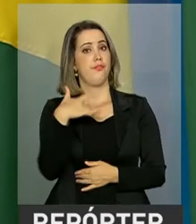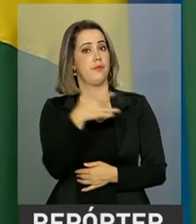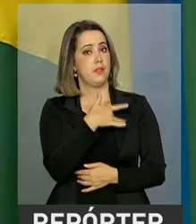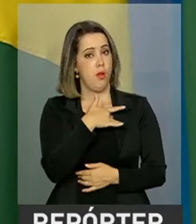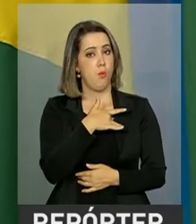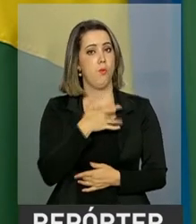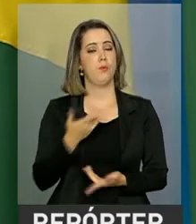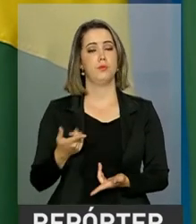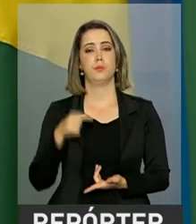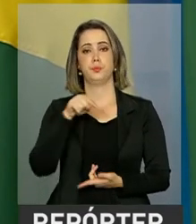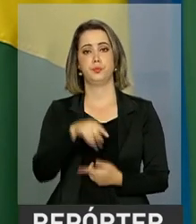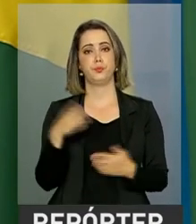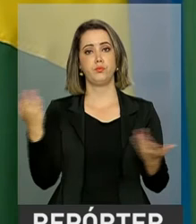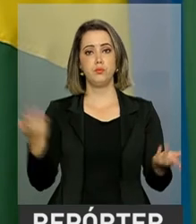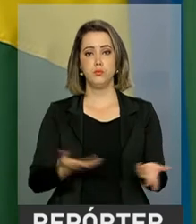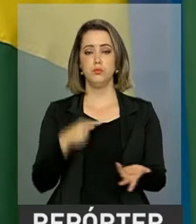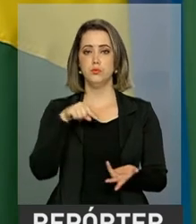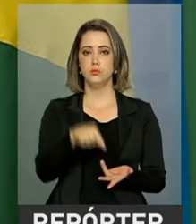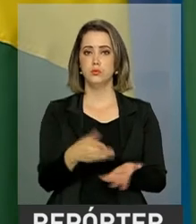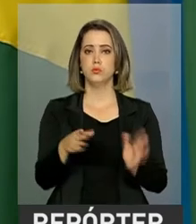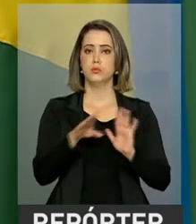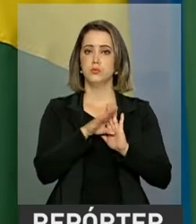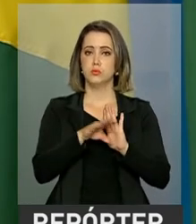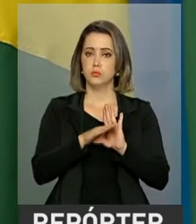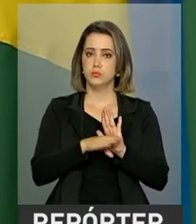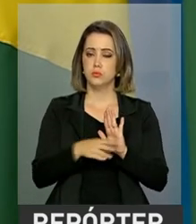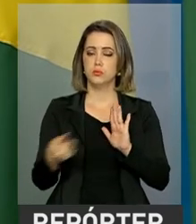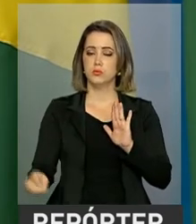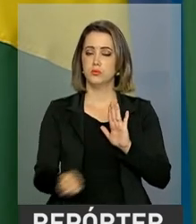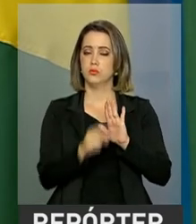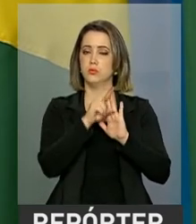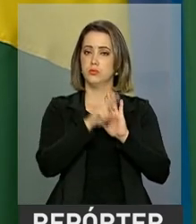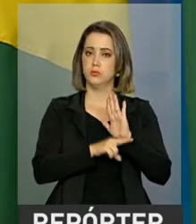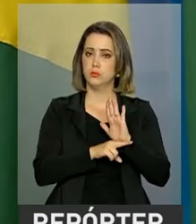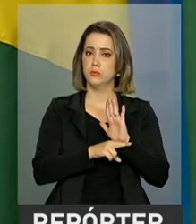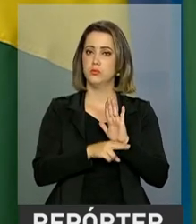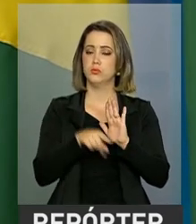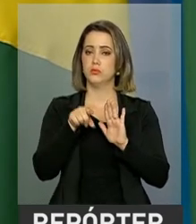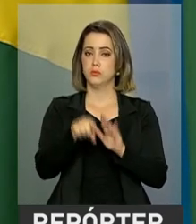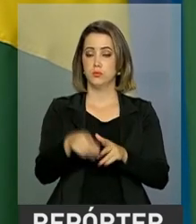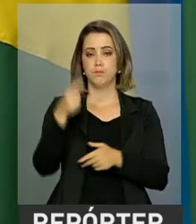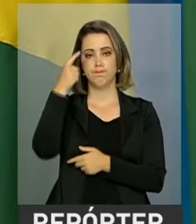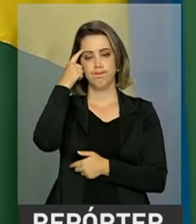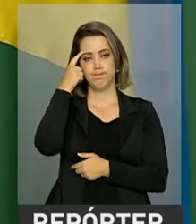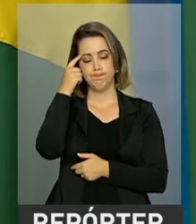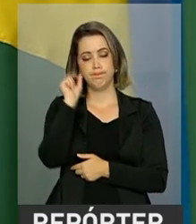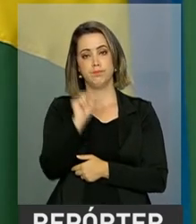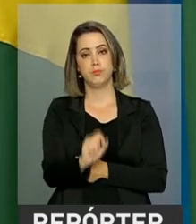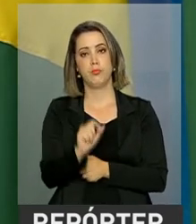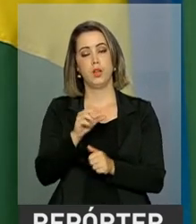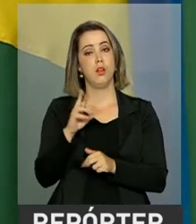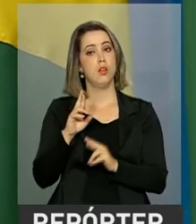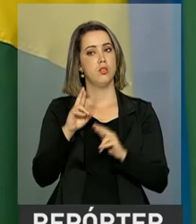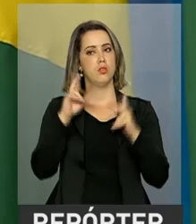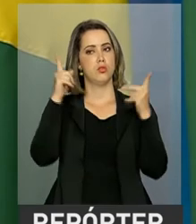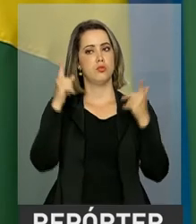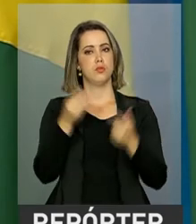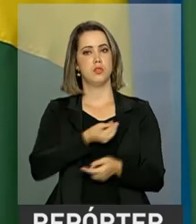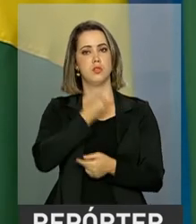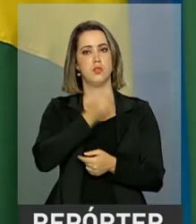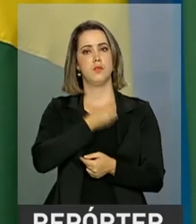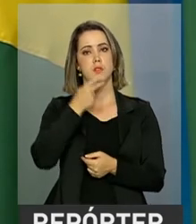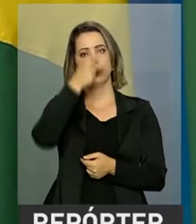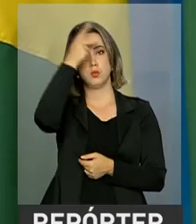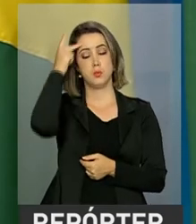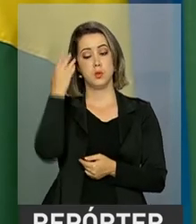medida que hoje está sendo adotada fará penso eu a diferença na vida de quem